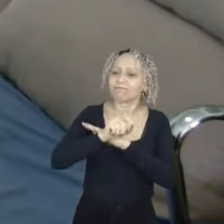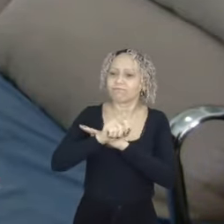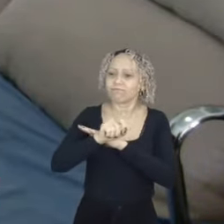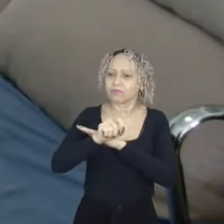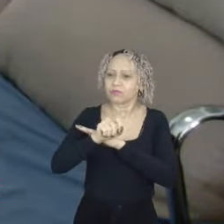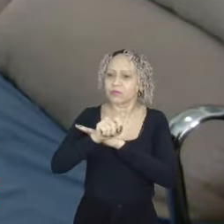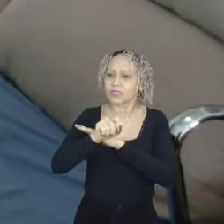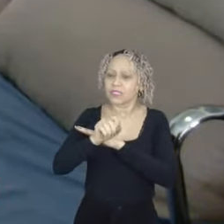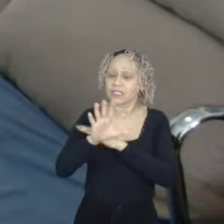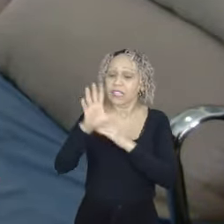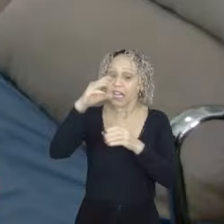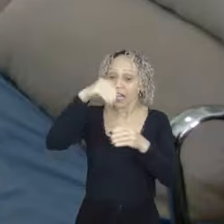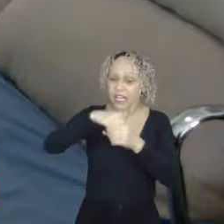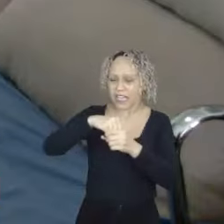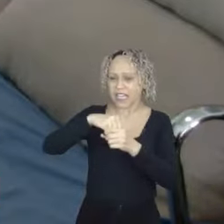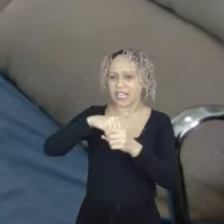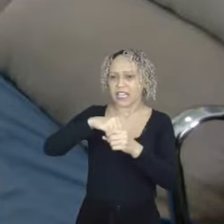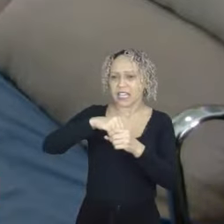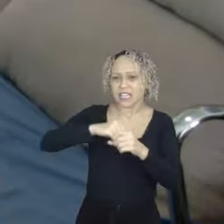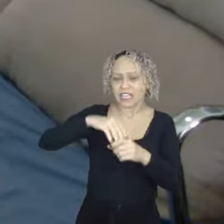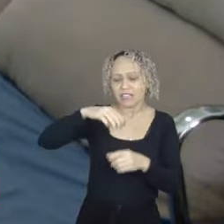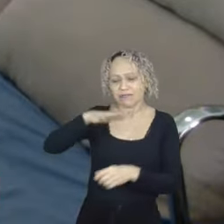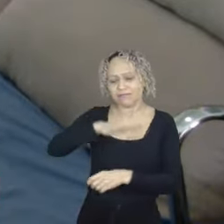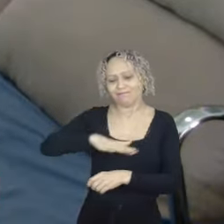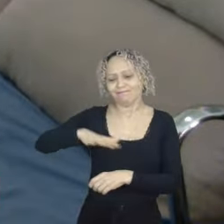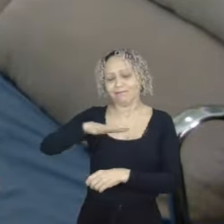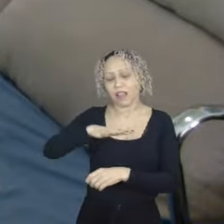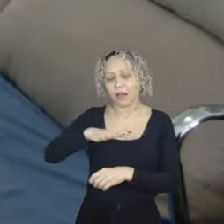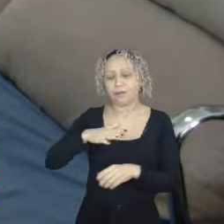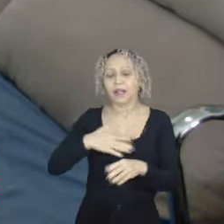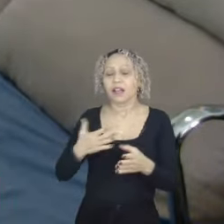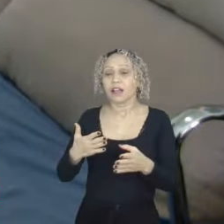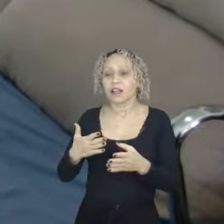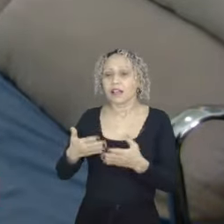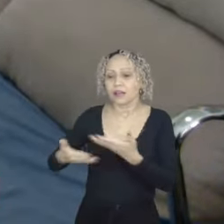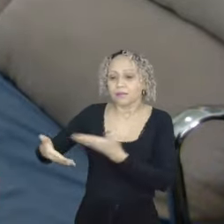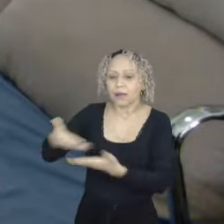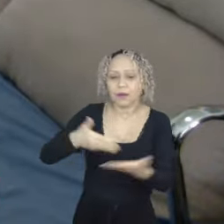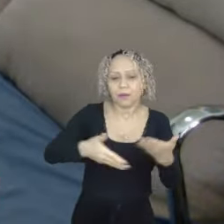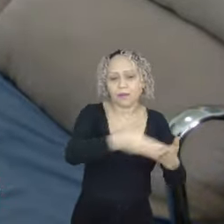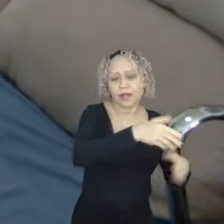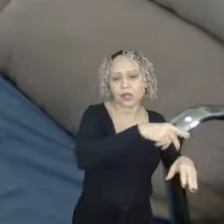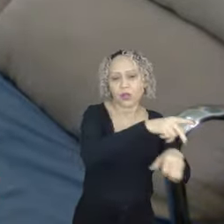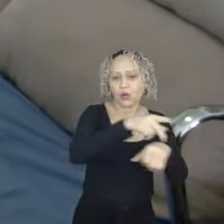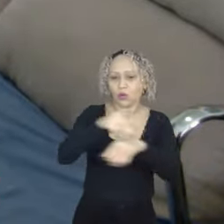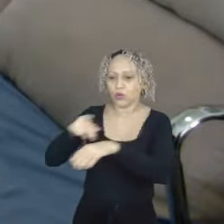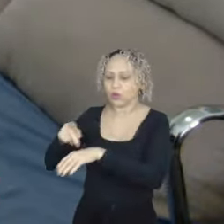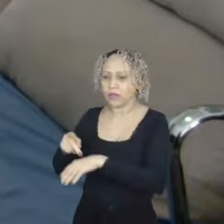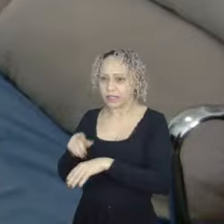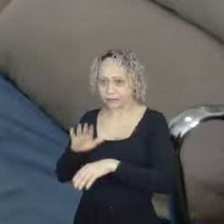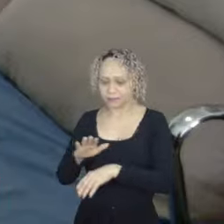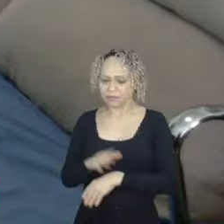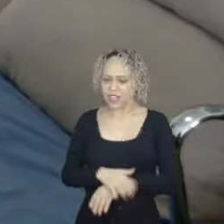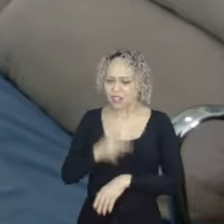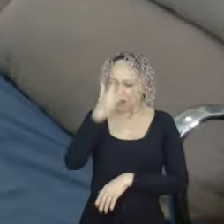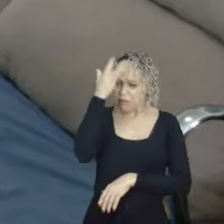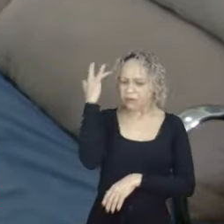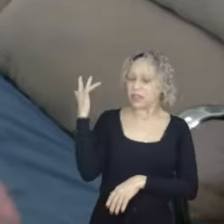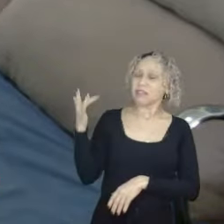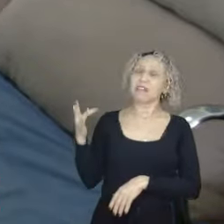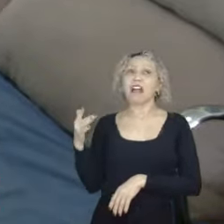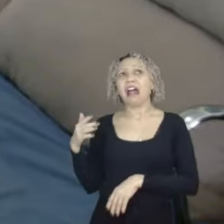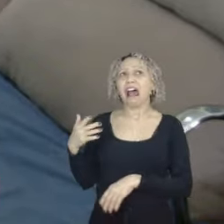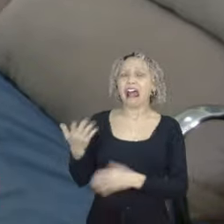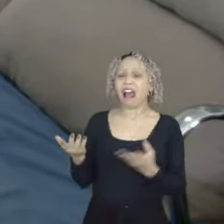no continente mesmo, né? E agora eu queria falar também que antes que algum desavisado que venha reclamar aqui, falar